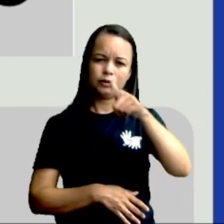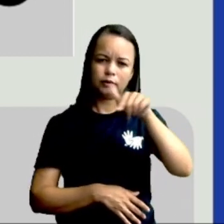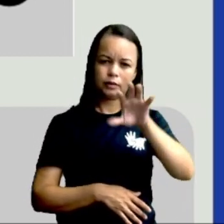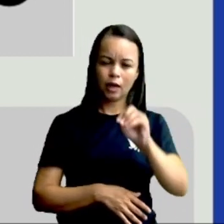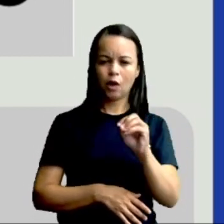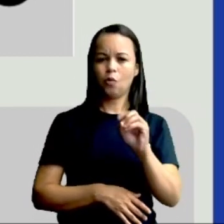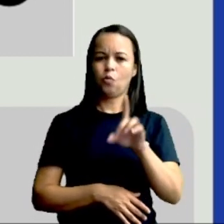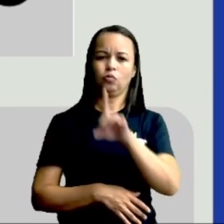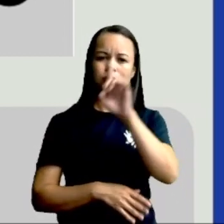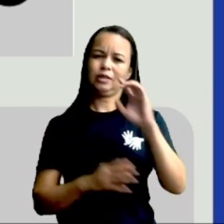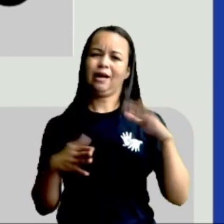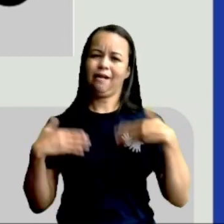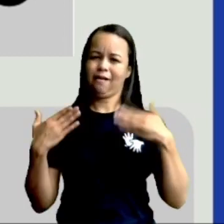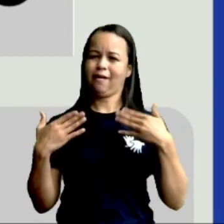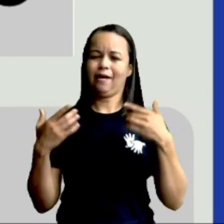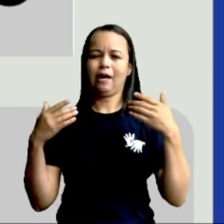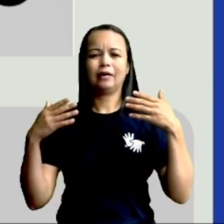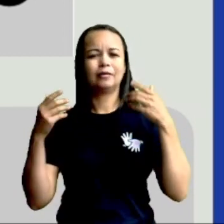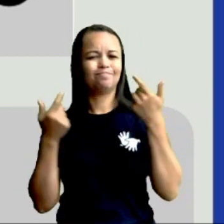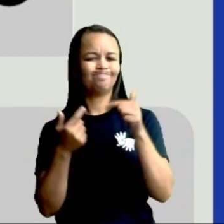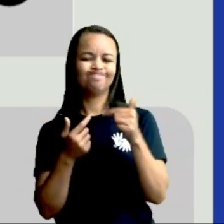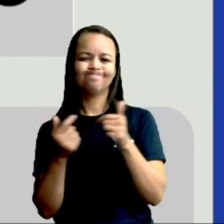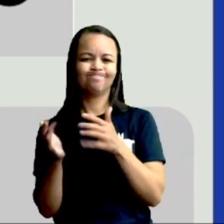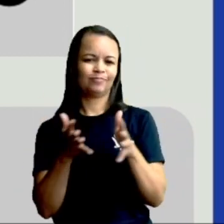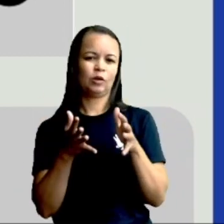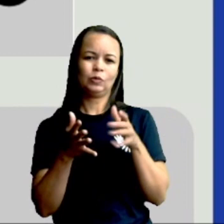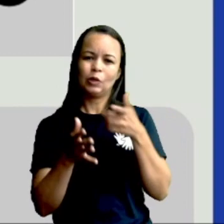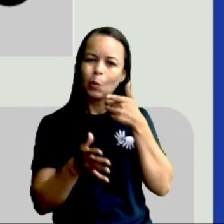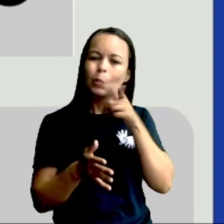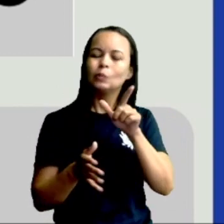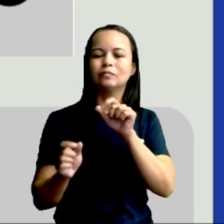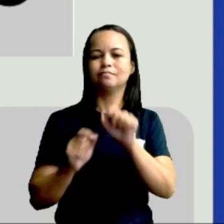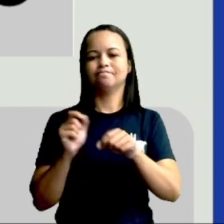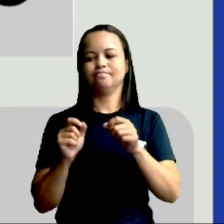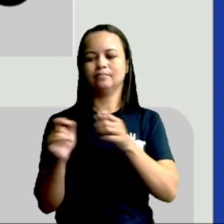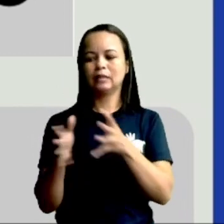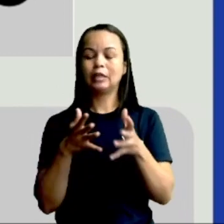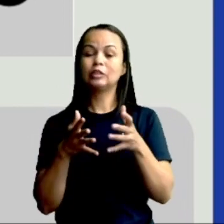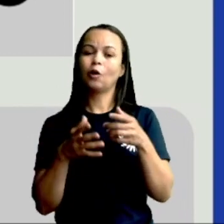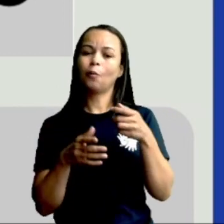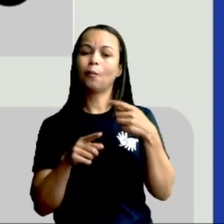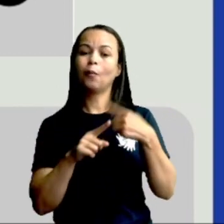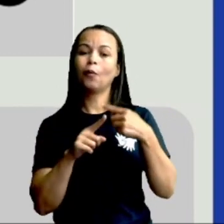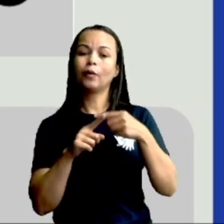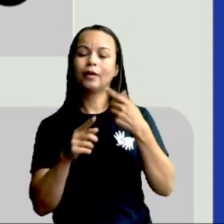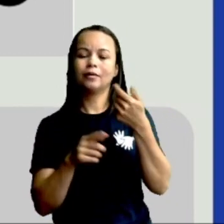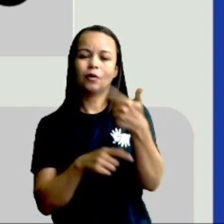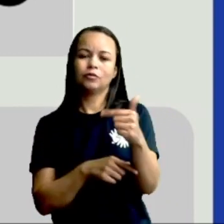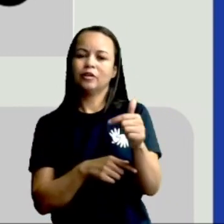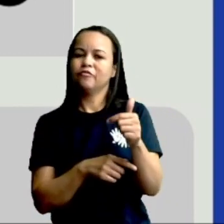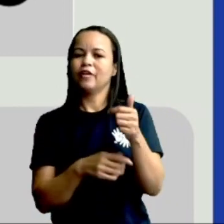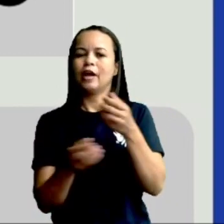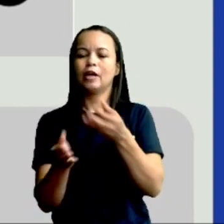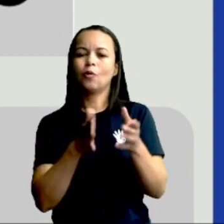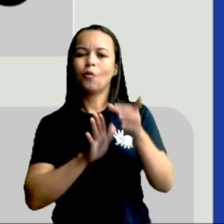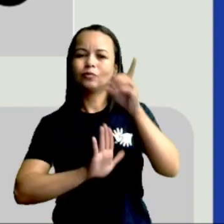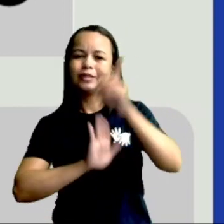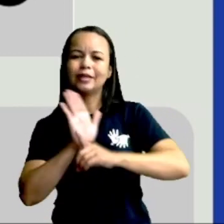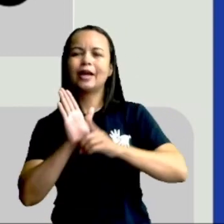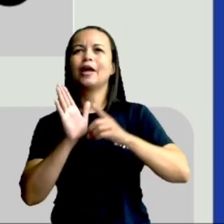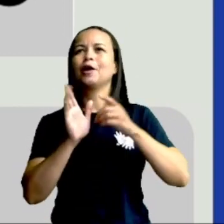porque não significou que essas pessoas tivessem tido a assistência que deveriam ter tido do Estado, o direito